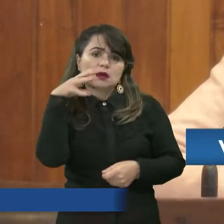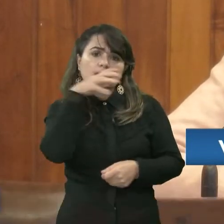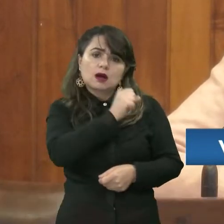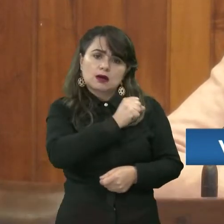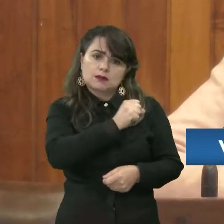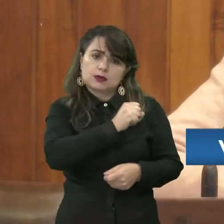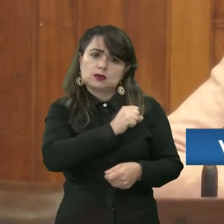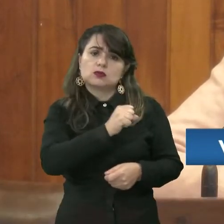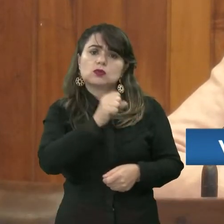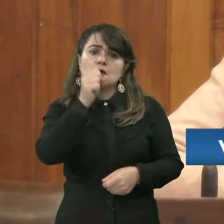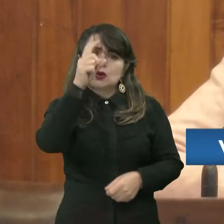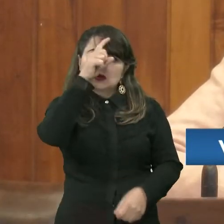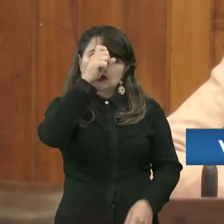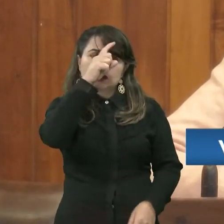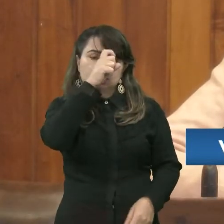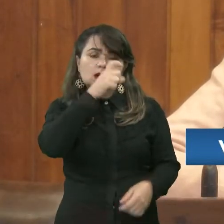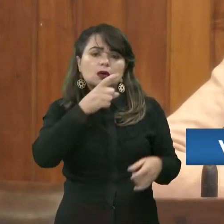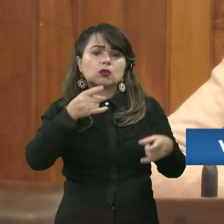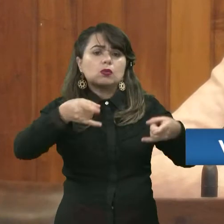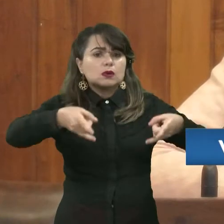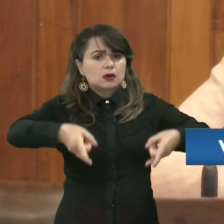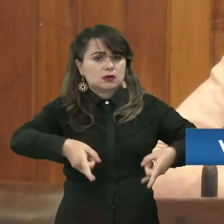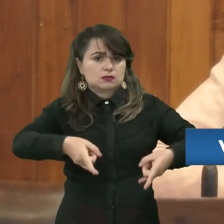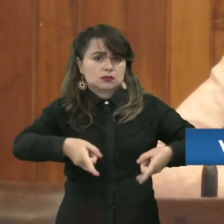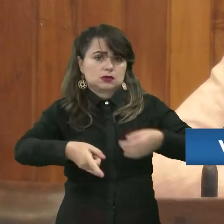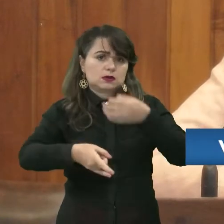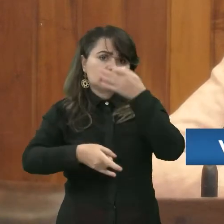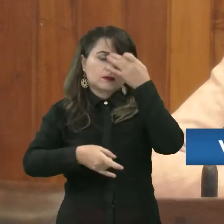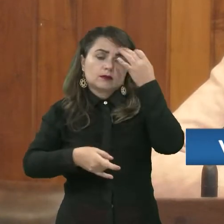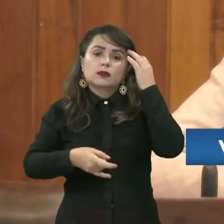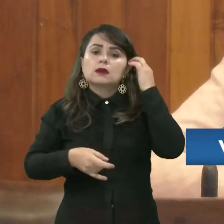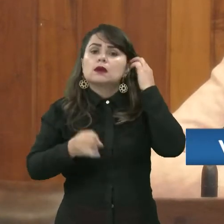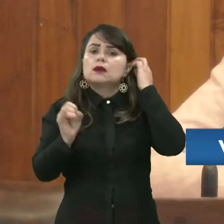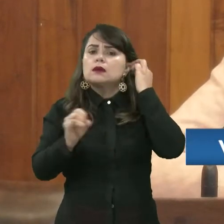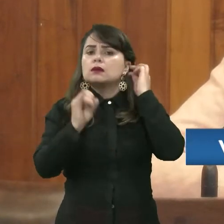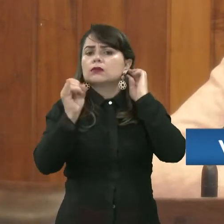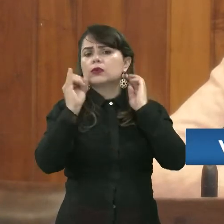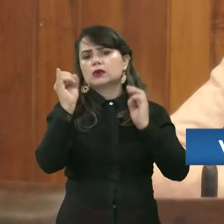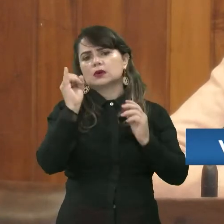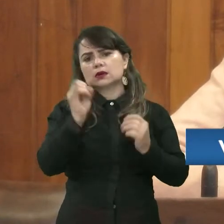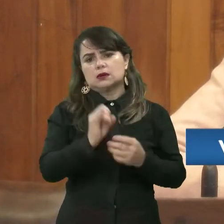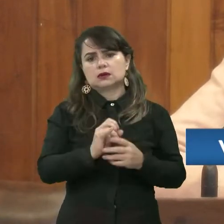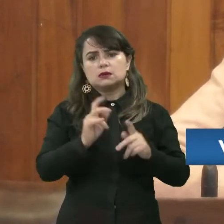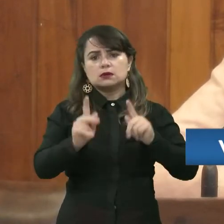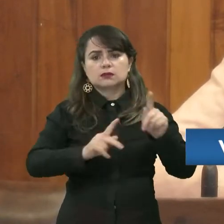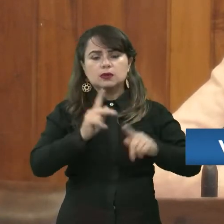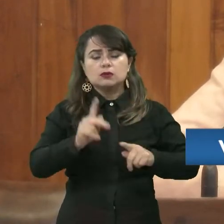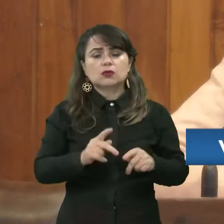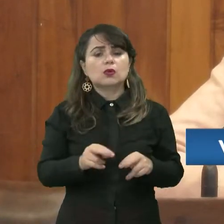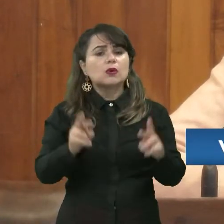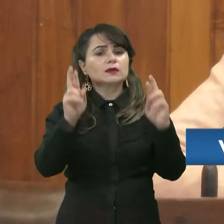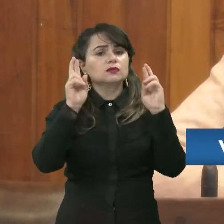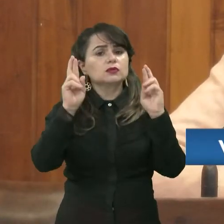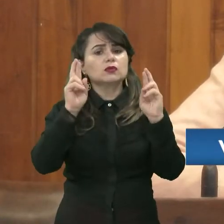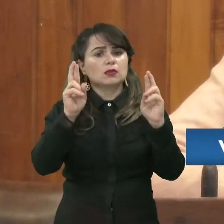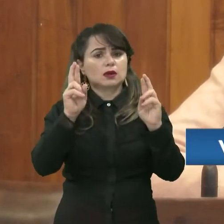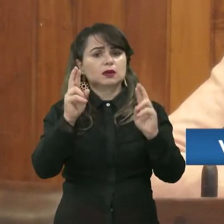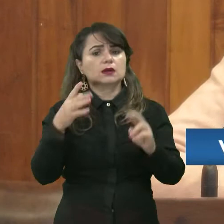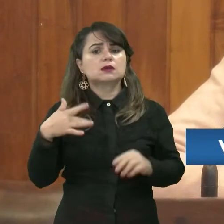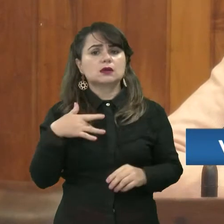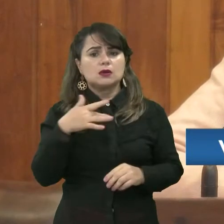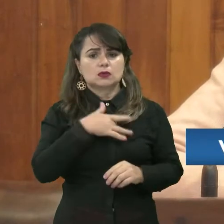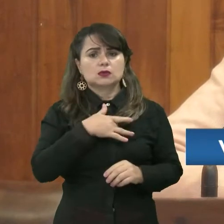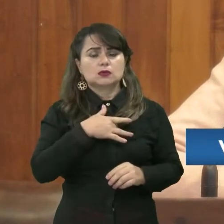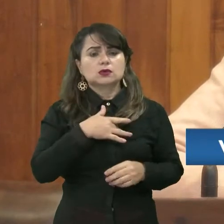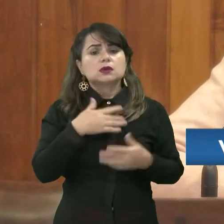leito. Eleito é essencial, que dá uma vida, uma esperança para aquela pessoa. O leito não